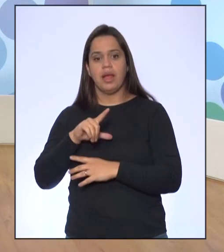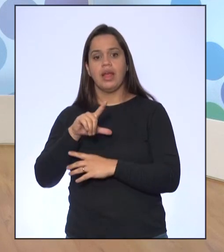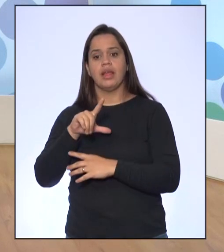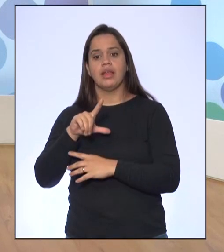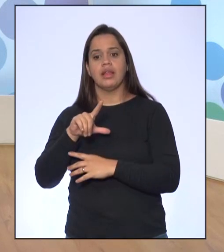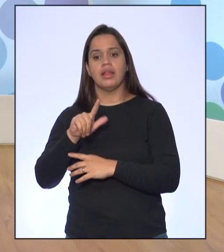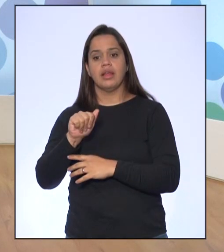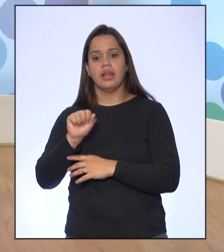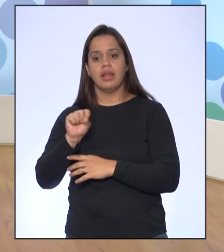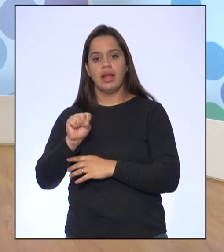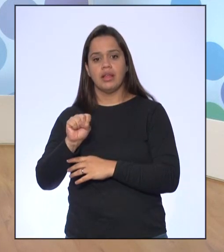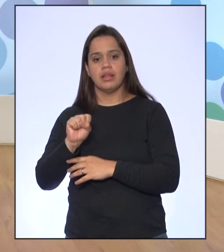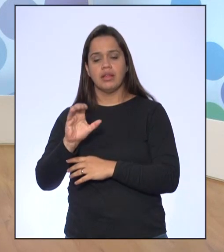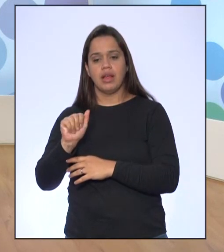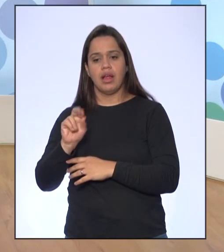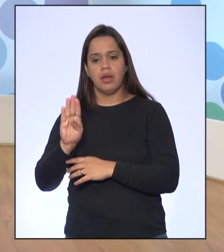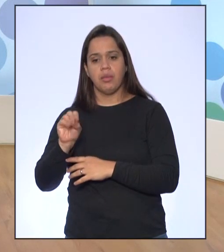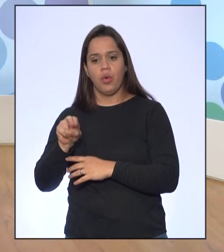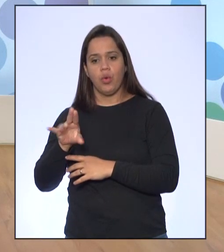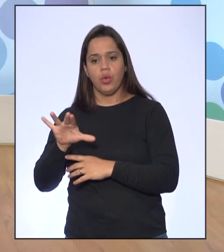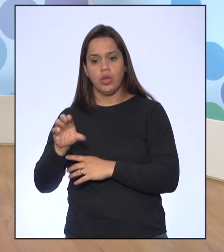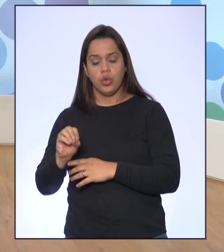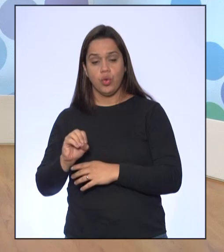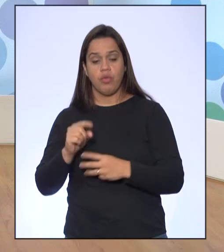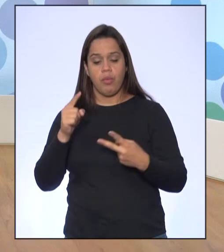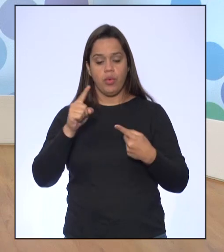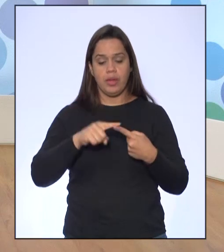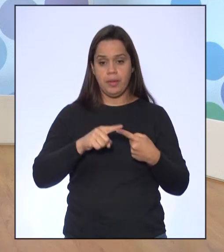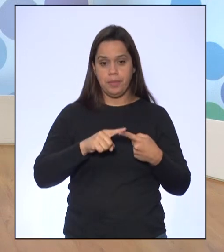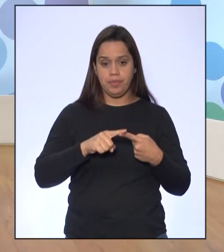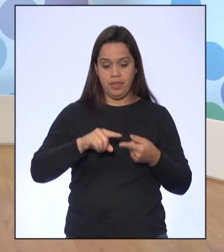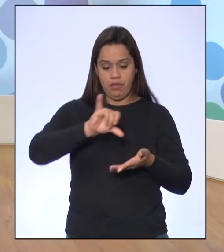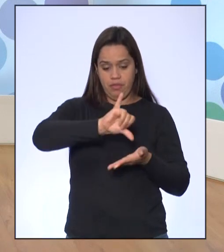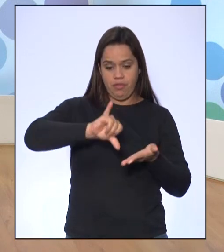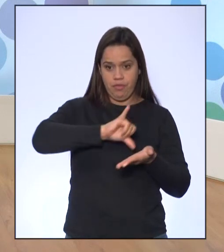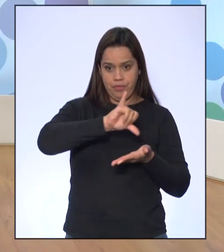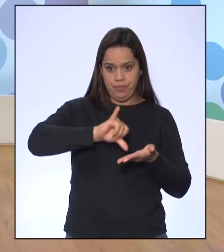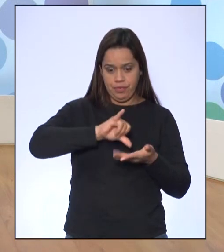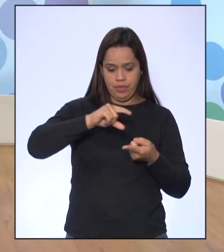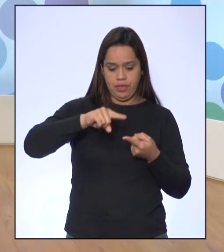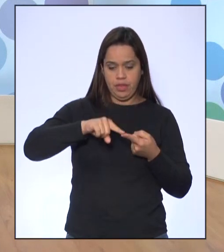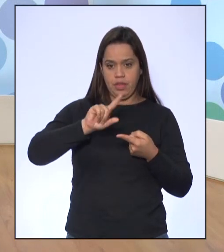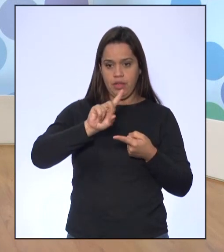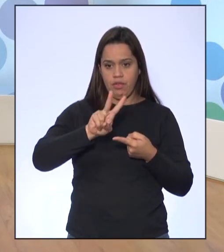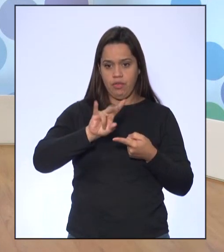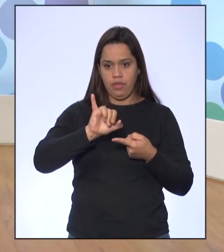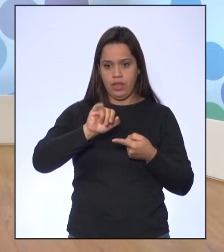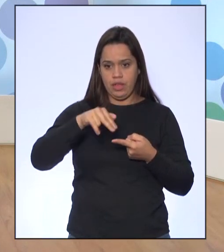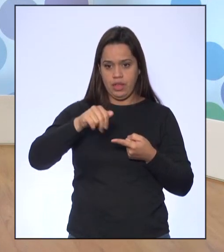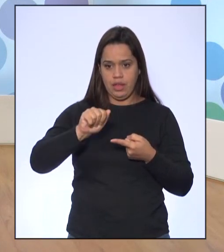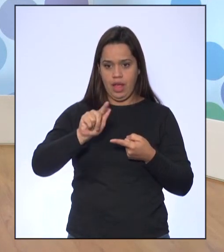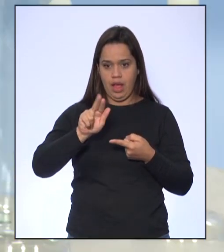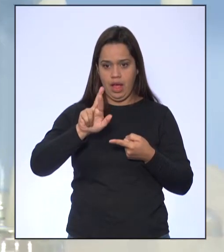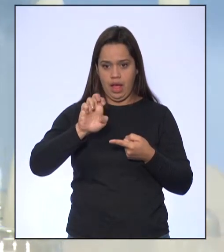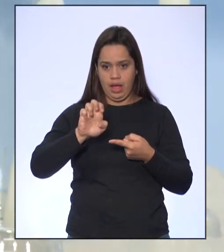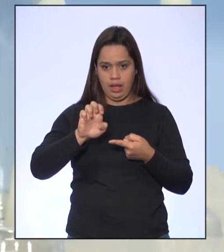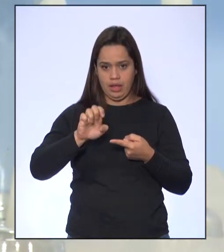substâncias? Vinagre e bicarbonato de sódio. Então, olha só, pegar o vinagre, colocar aqui para